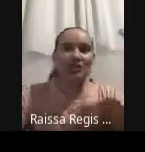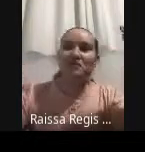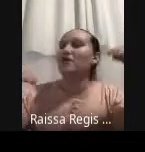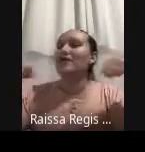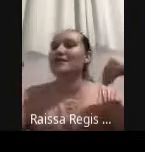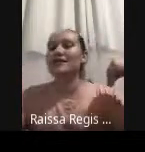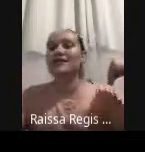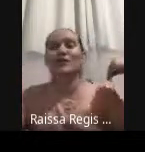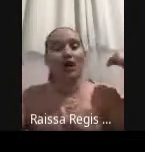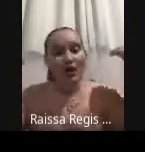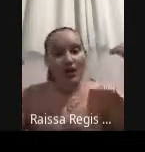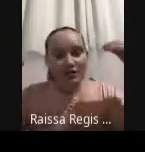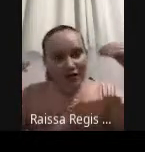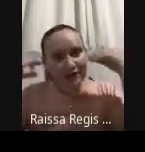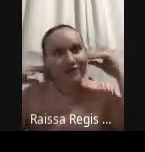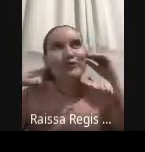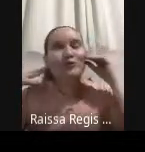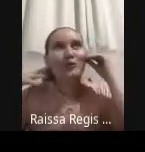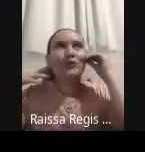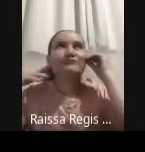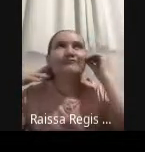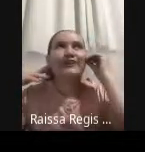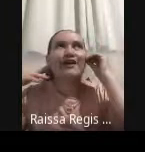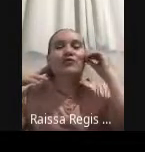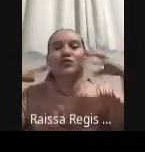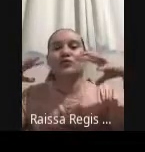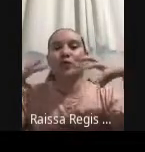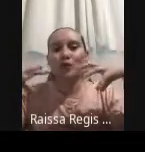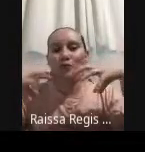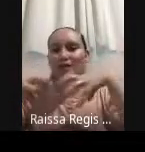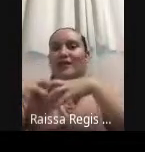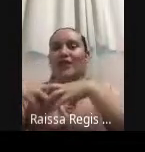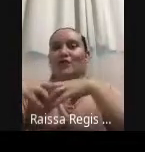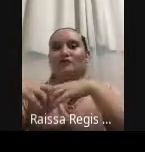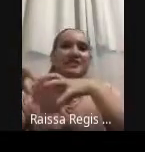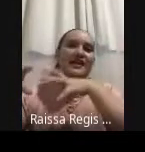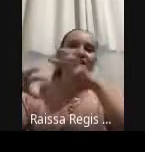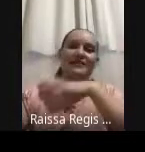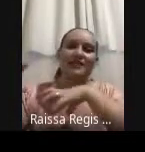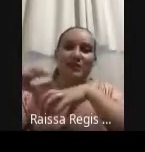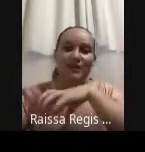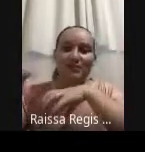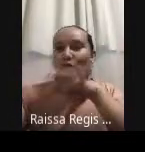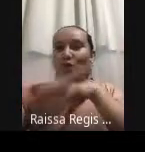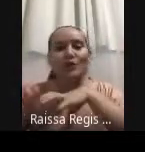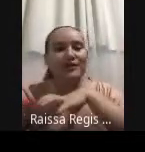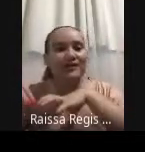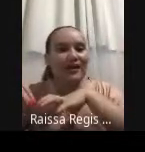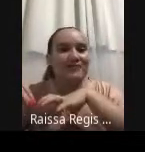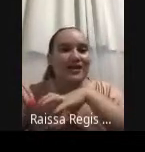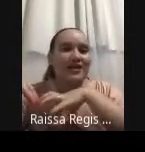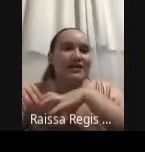alguma informação. Só que, vamos supor, eu tô num grupo aqui, eu fazia aqueles desenhos para mim, meu grupo